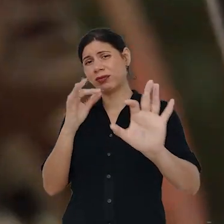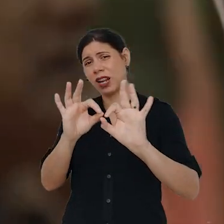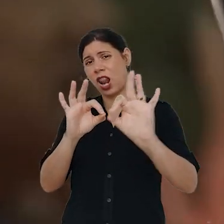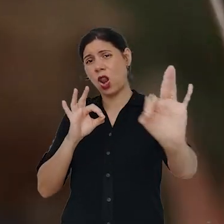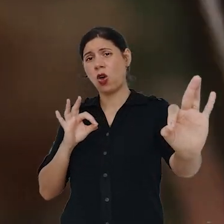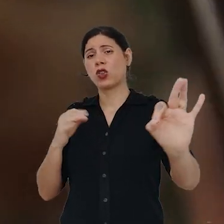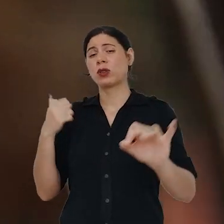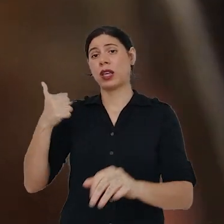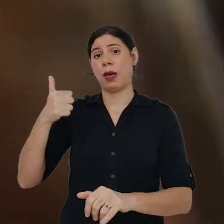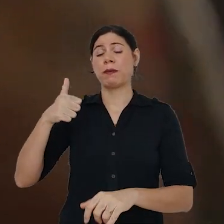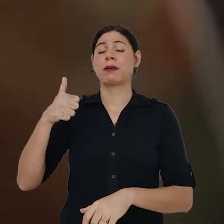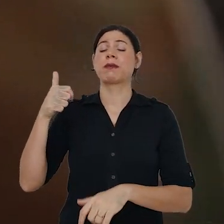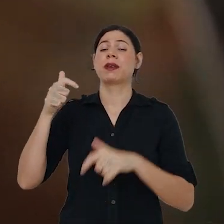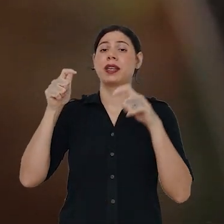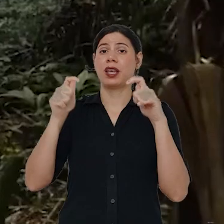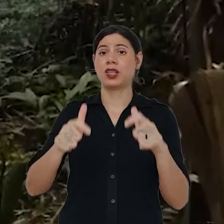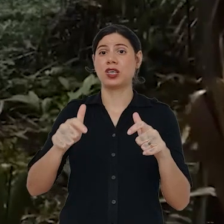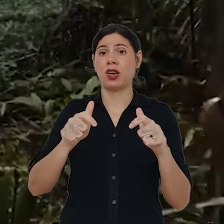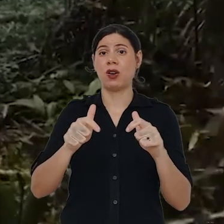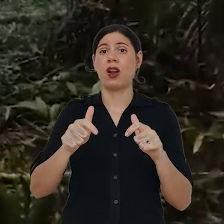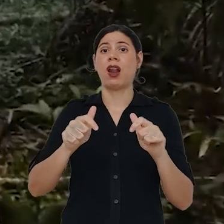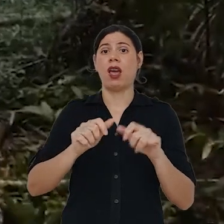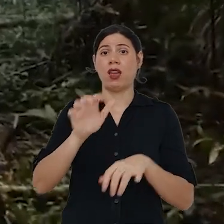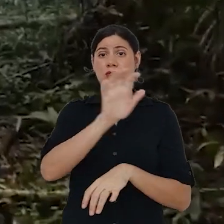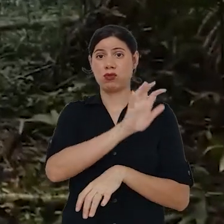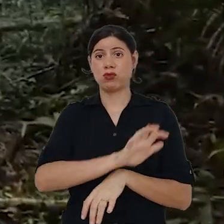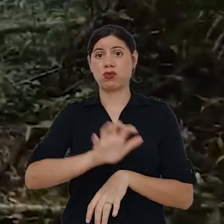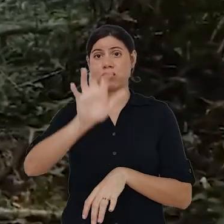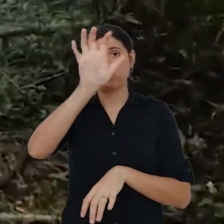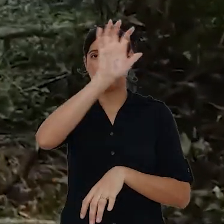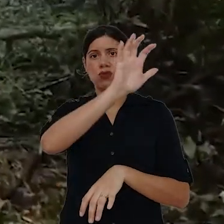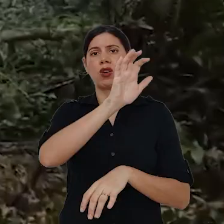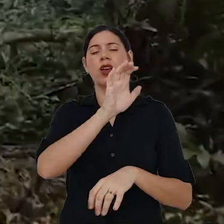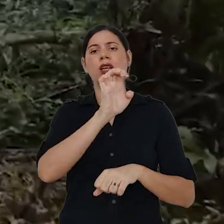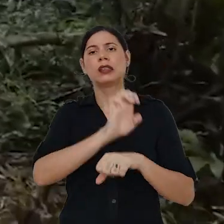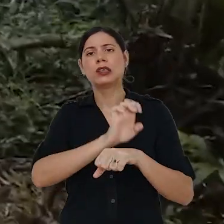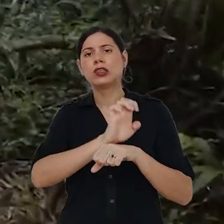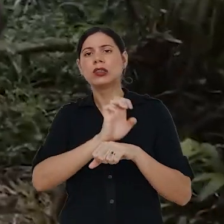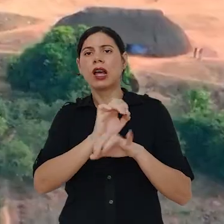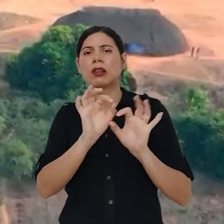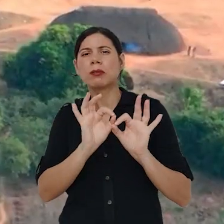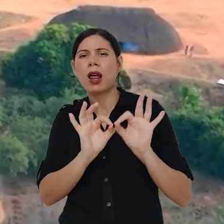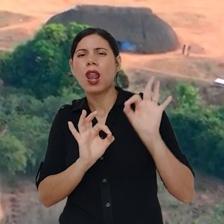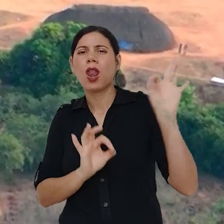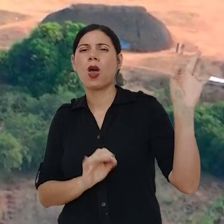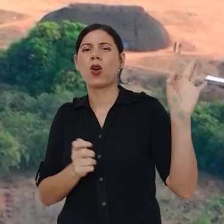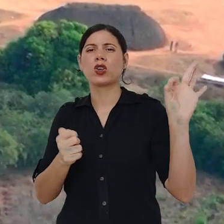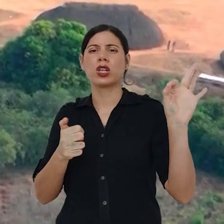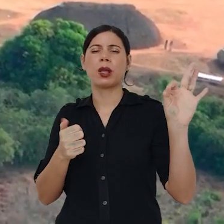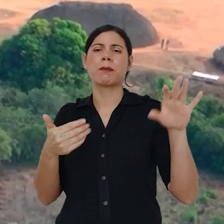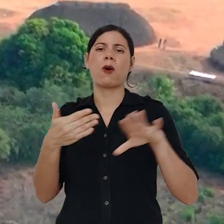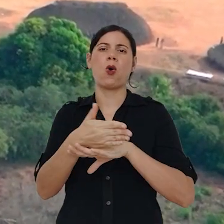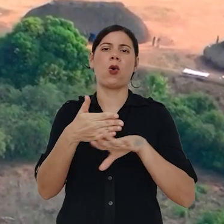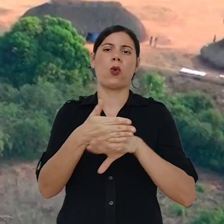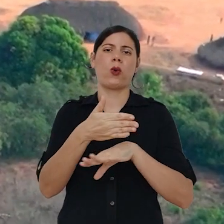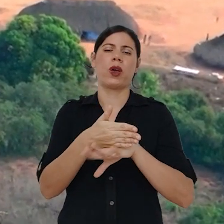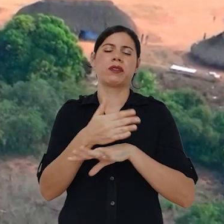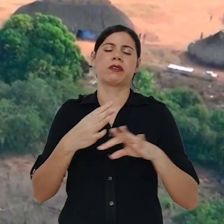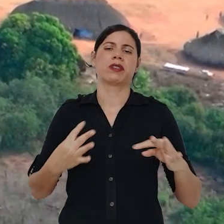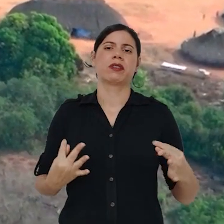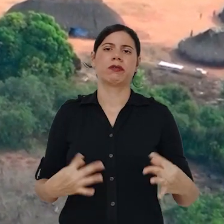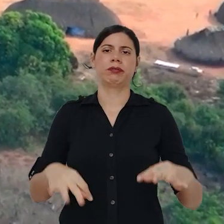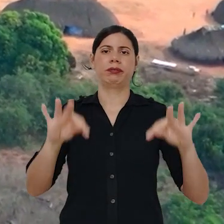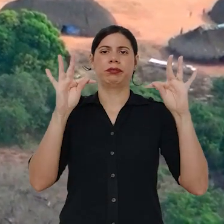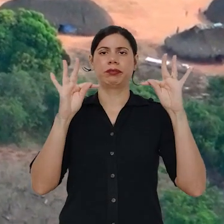que a primeira região é extensa e encara diversas realidades regionais, inclusive de localidades com pouco acesso